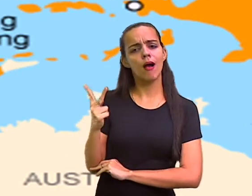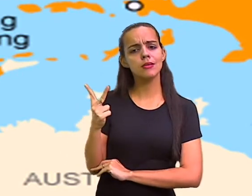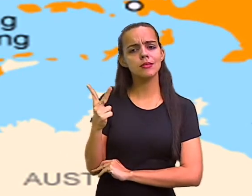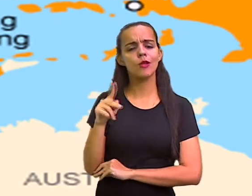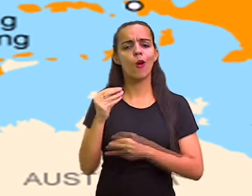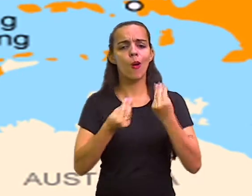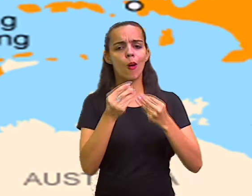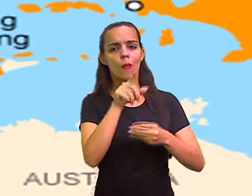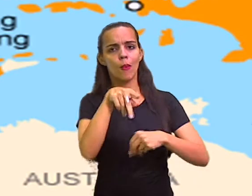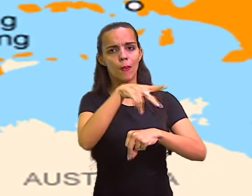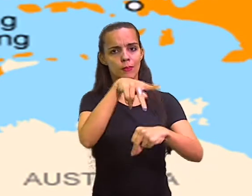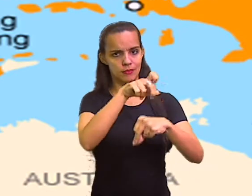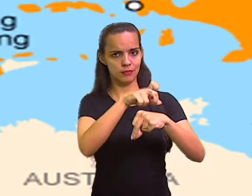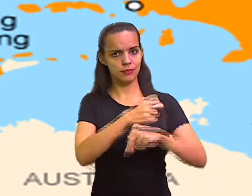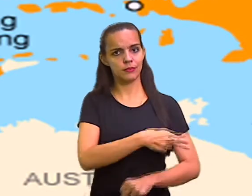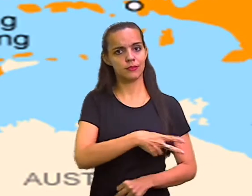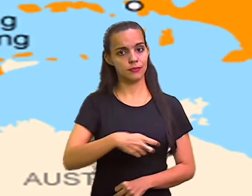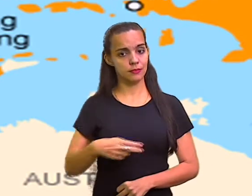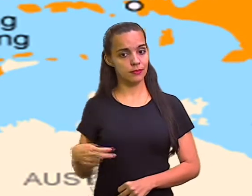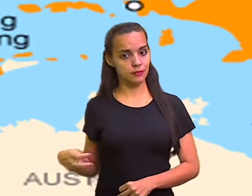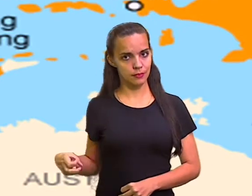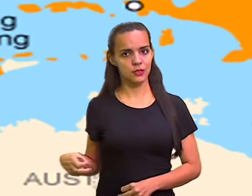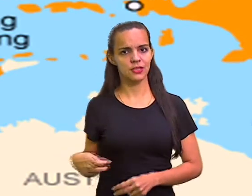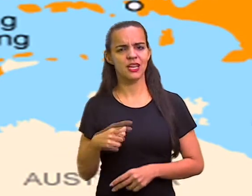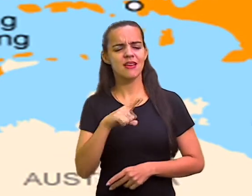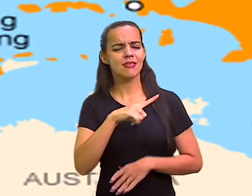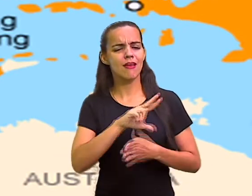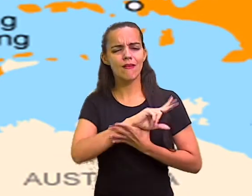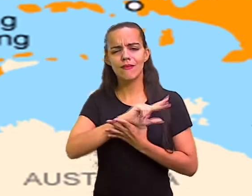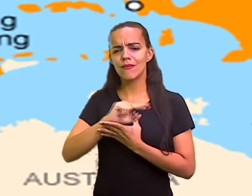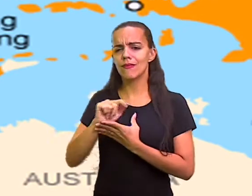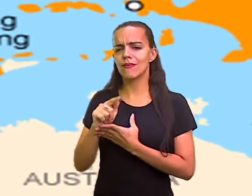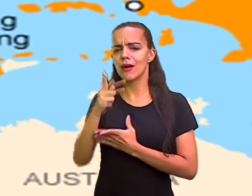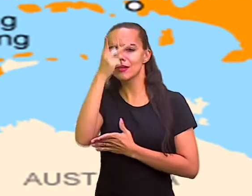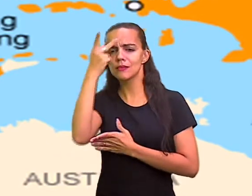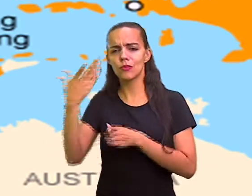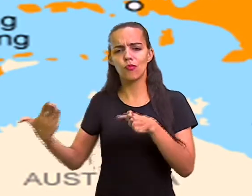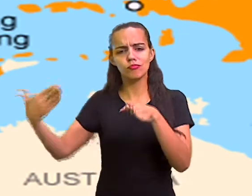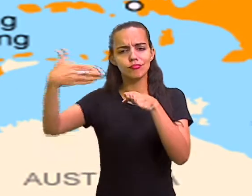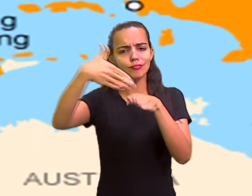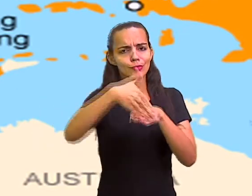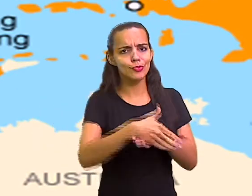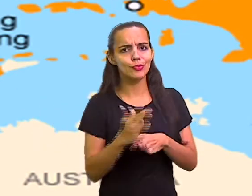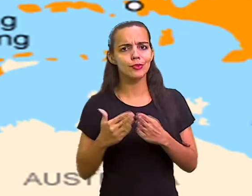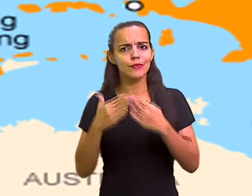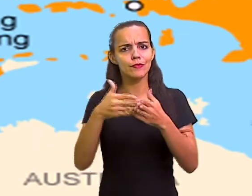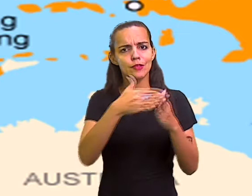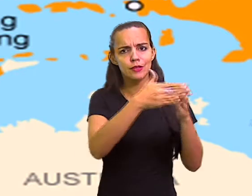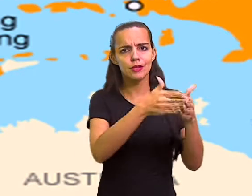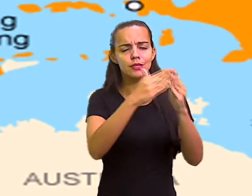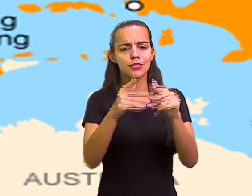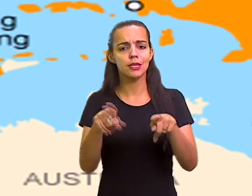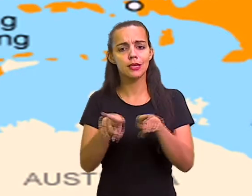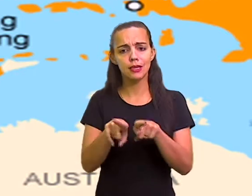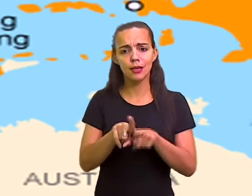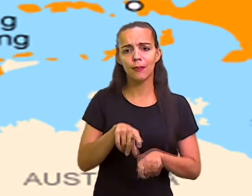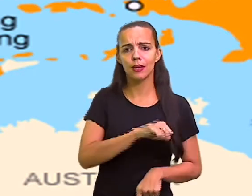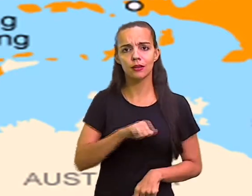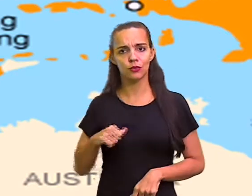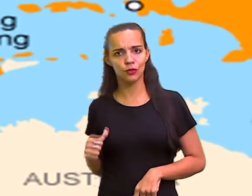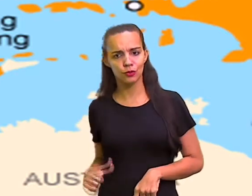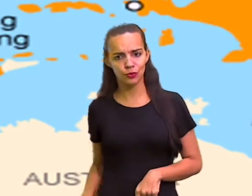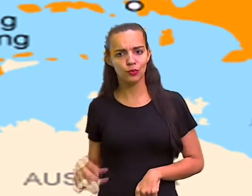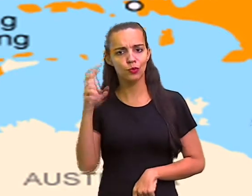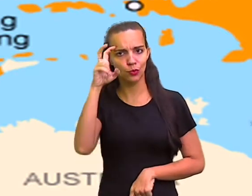é habitada por povos de várias migrações, criando uma diversidade de culturas, etnias e